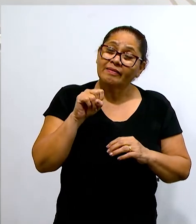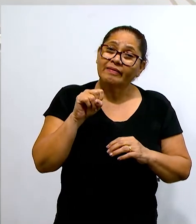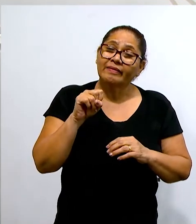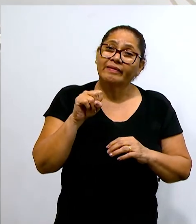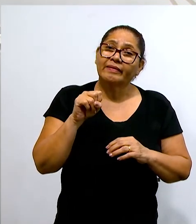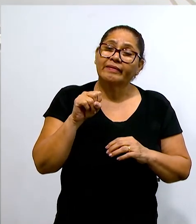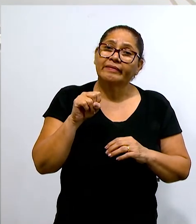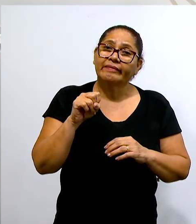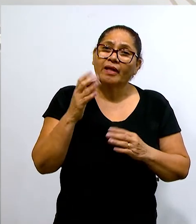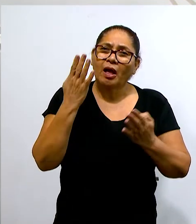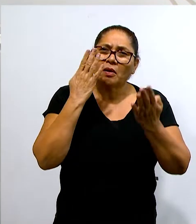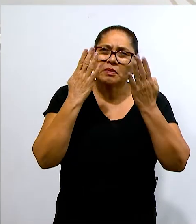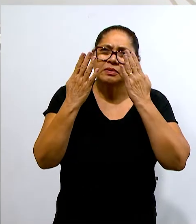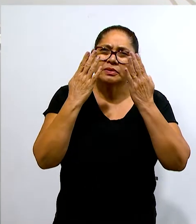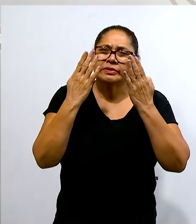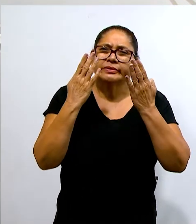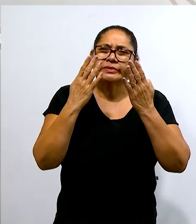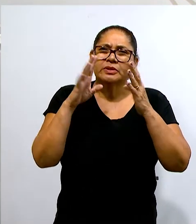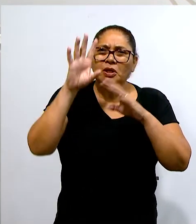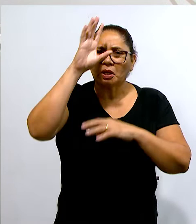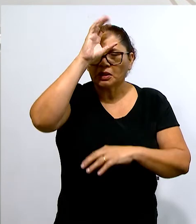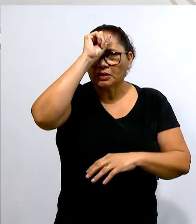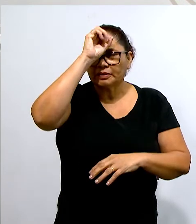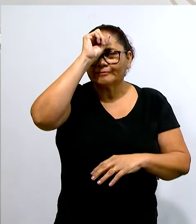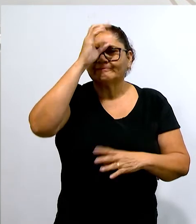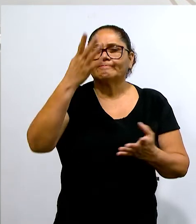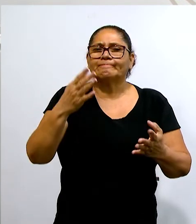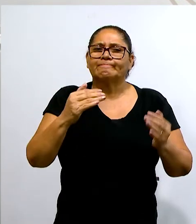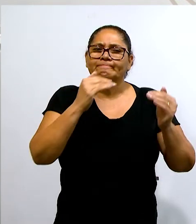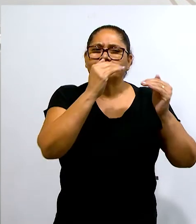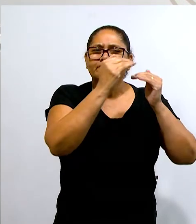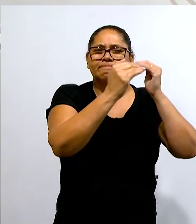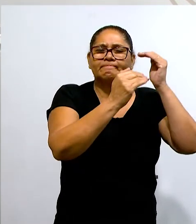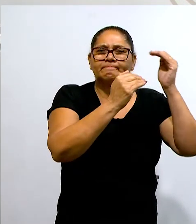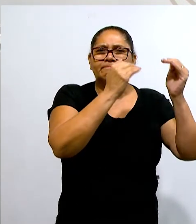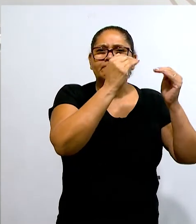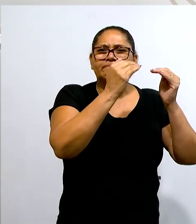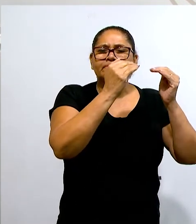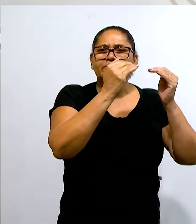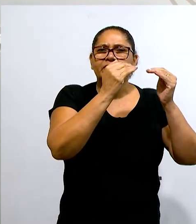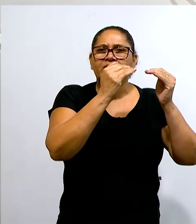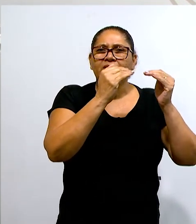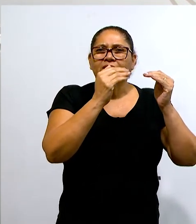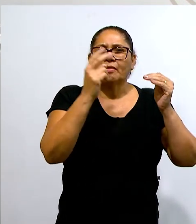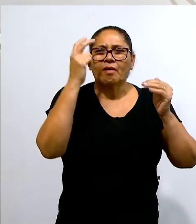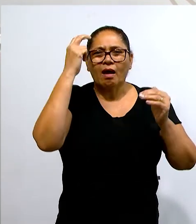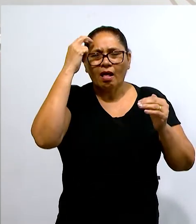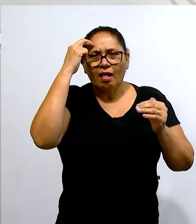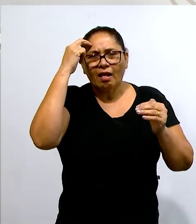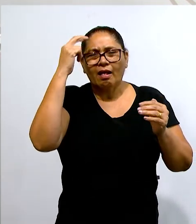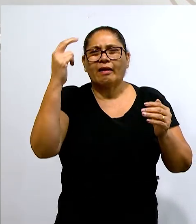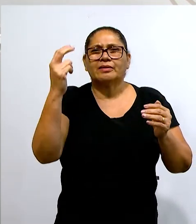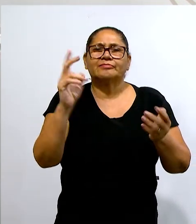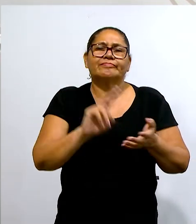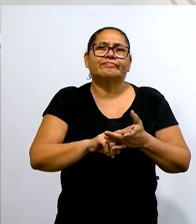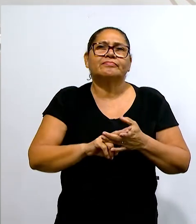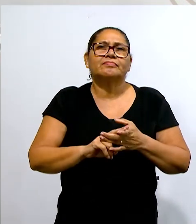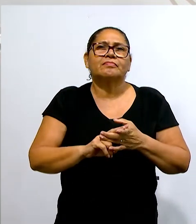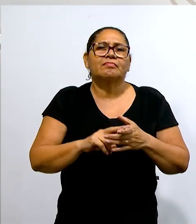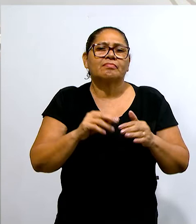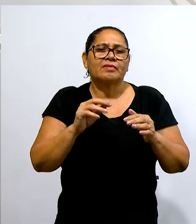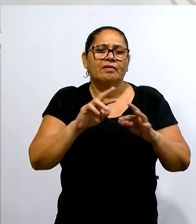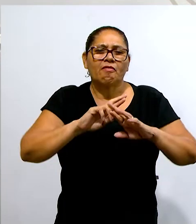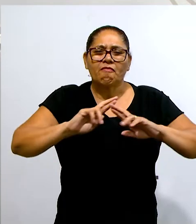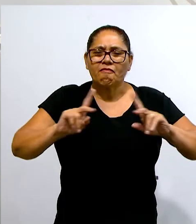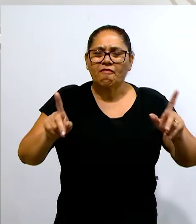da aprendizagem, né, as psicologia do desenvolvimento e também sobre as inteligências múltiplas, nos dizem o quê?